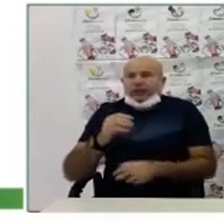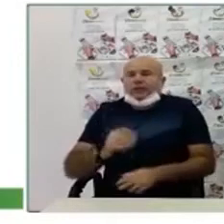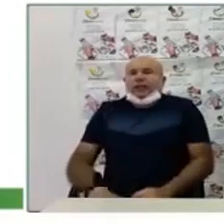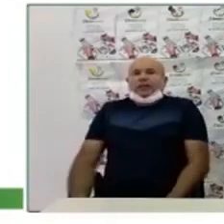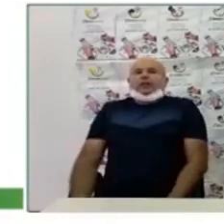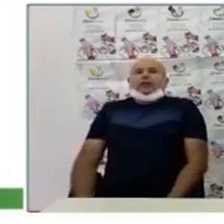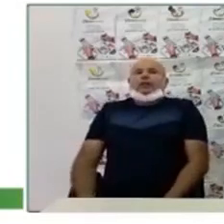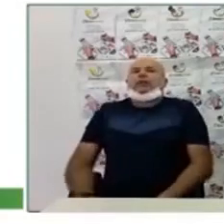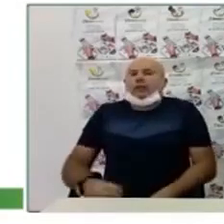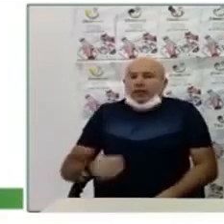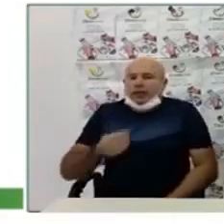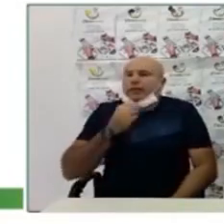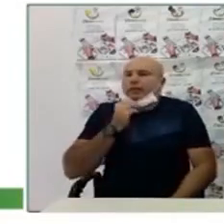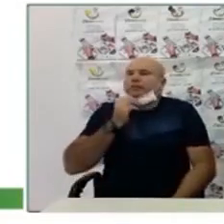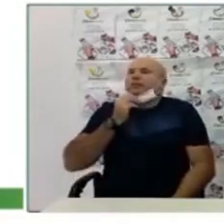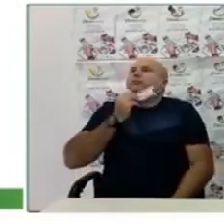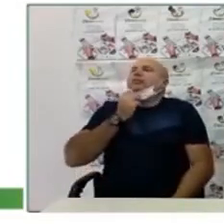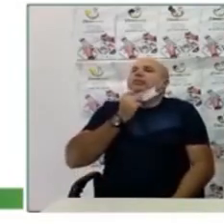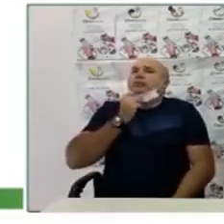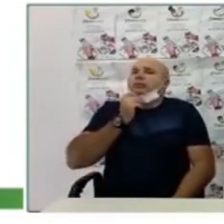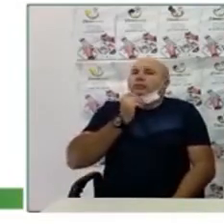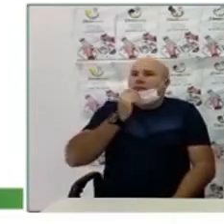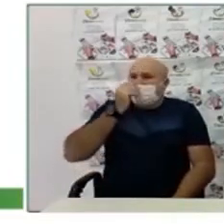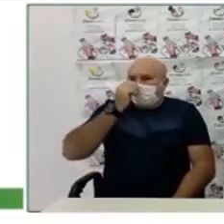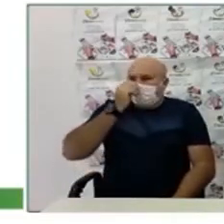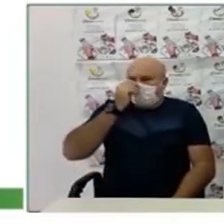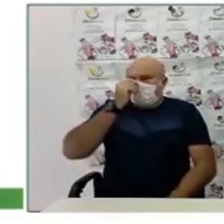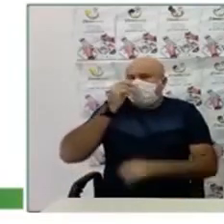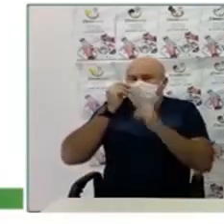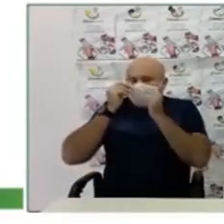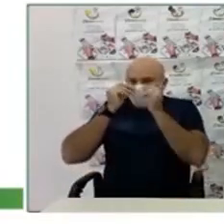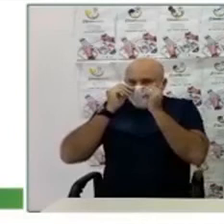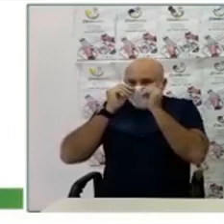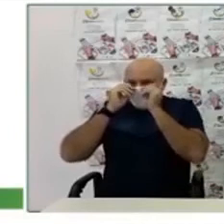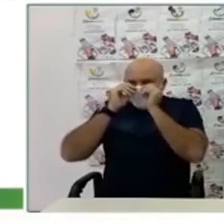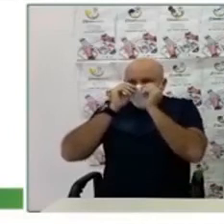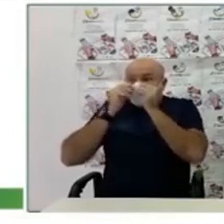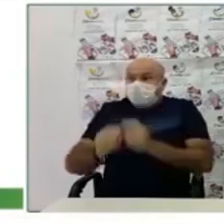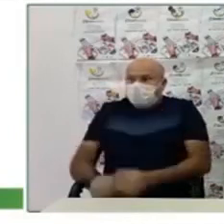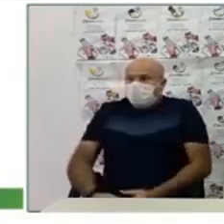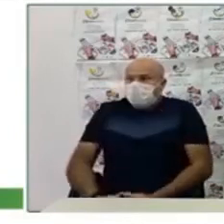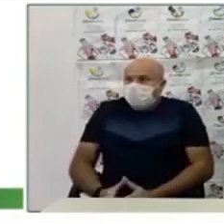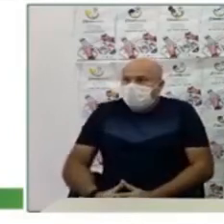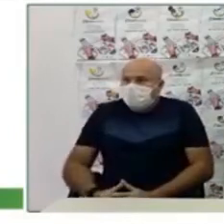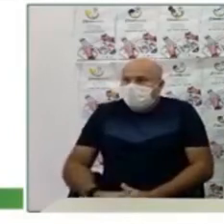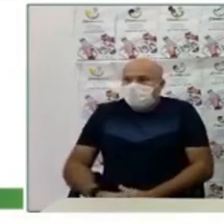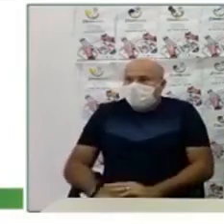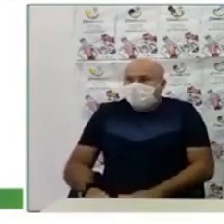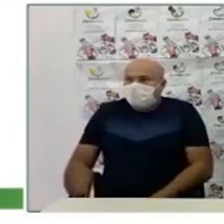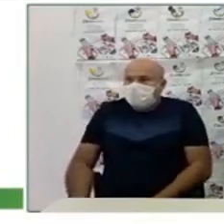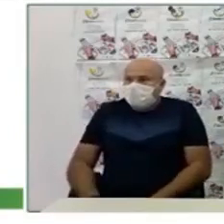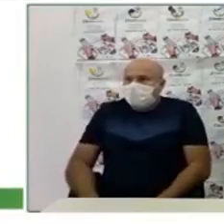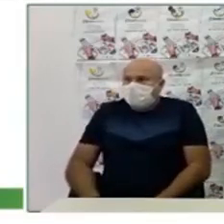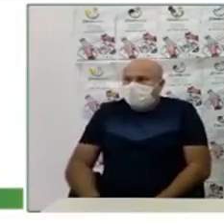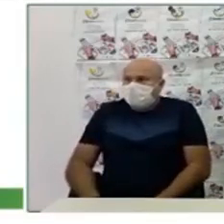gente finalizar a nossa live. O professor nos falou muito bem que quando partiu foi já ver os números quânticos, o Bohr já apresenta